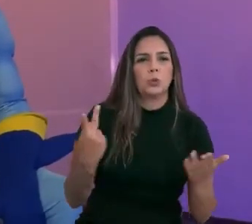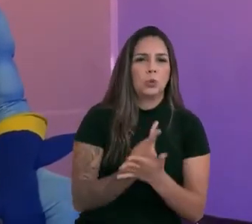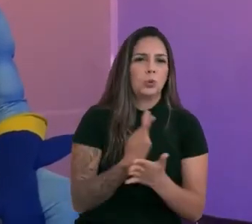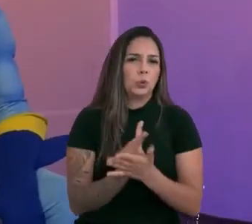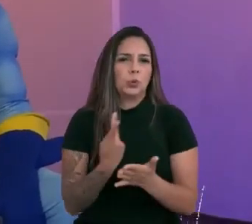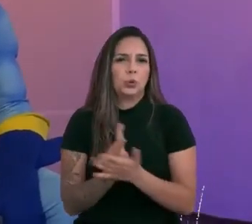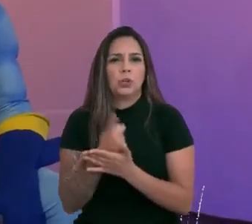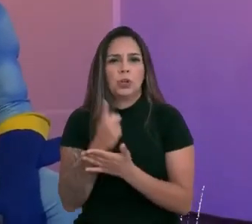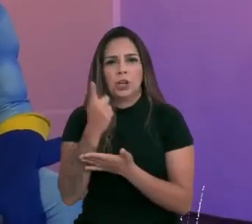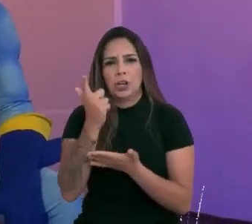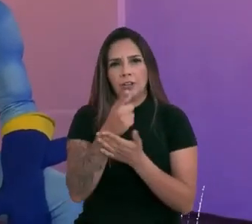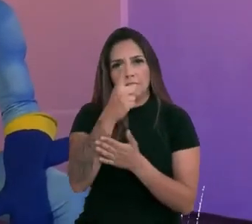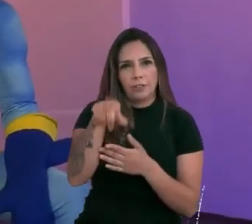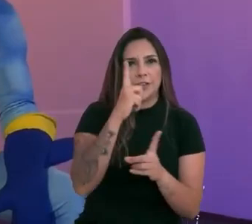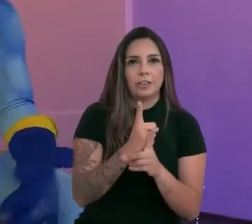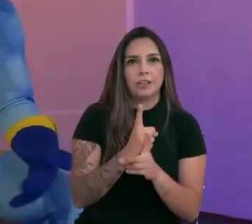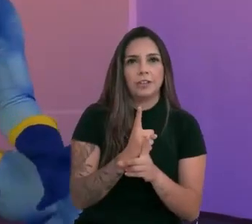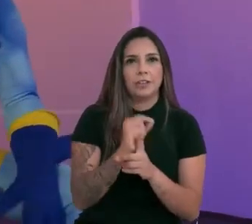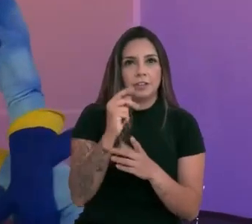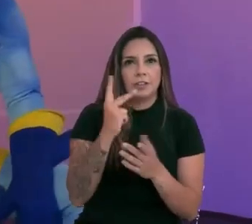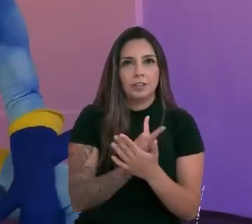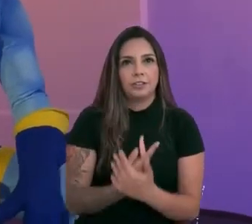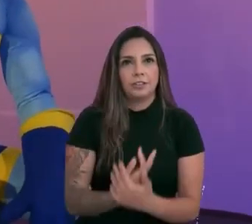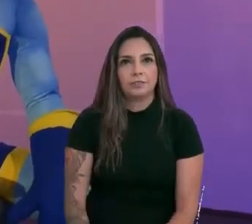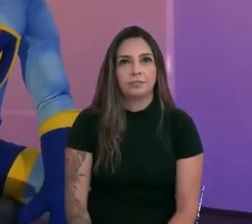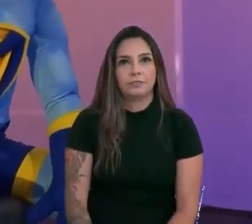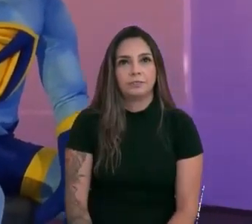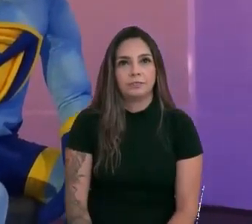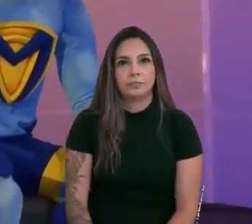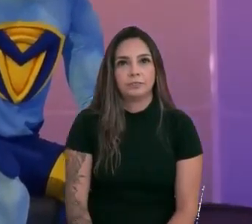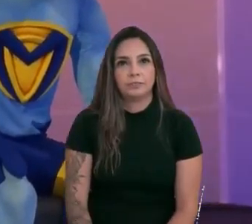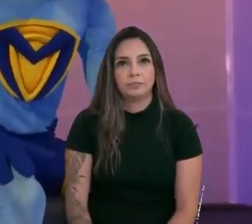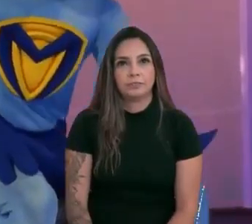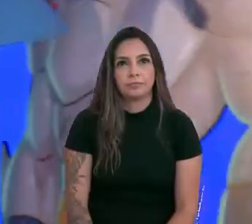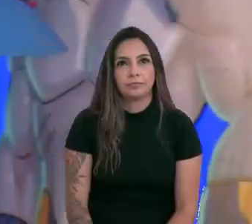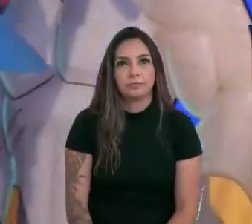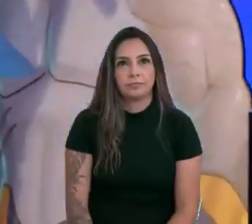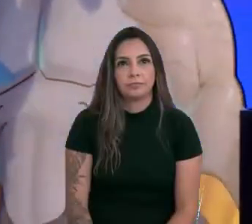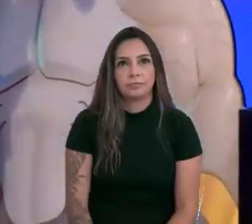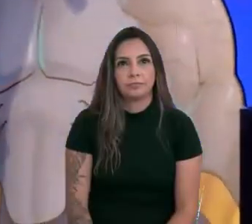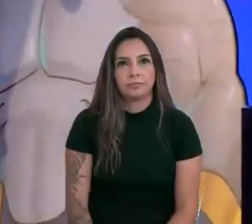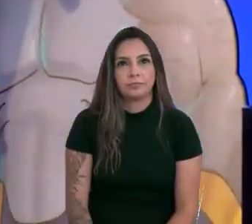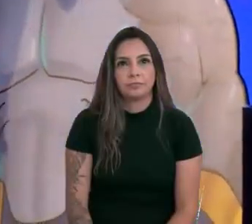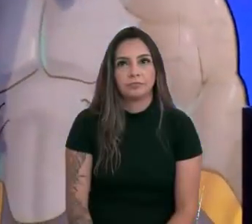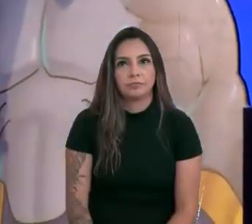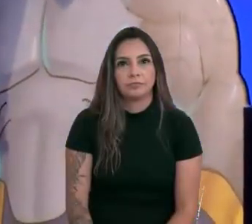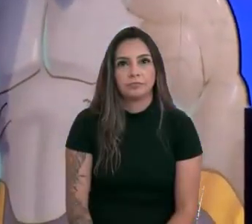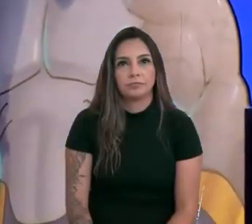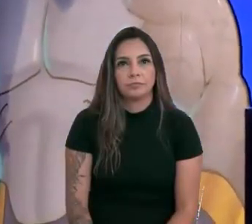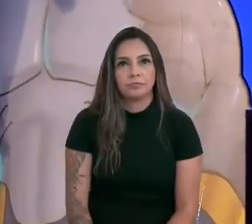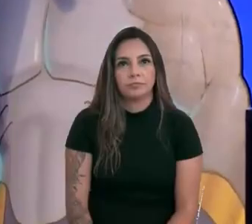livrinho vocês vão descobrir o que aconteceu. Alguém conhece esse personagem aqui?